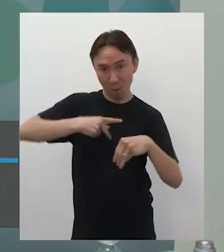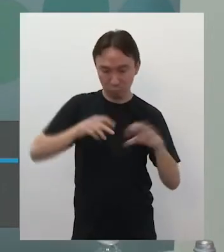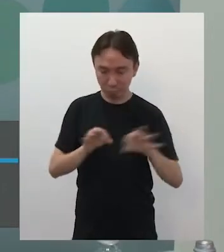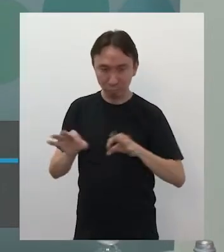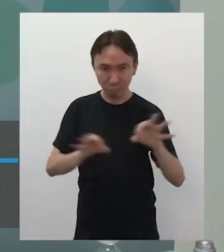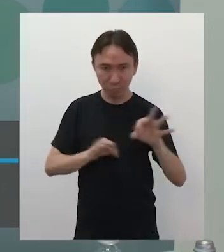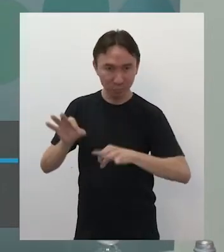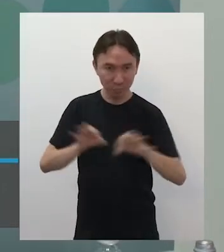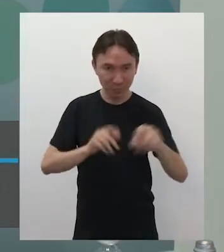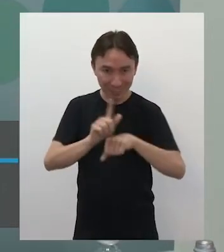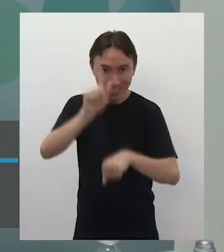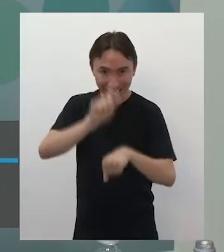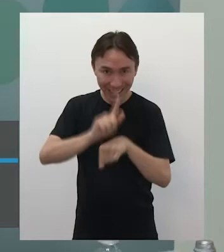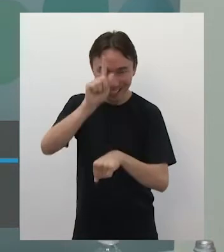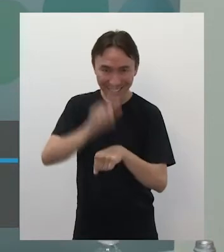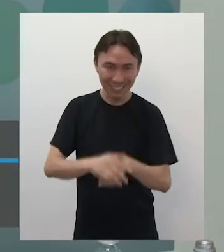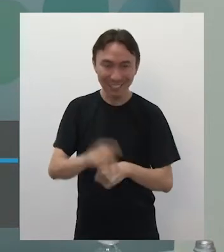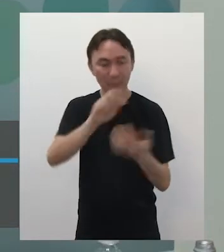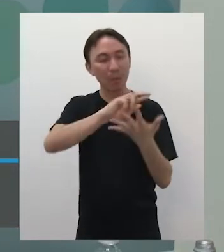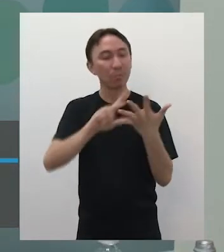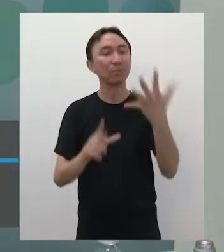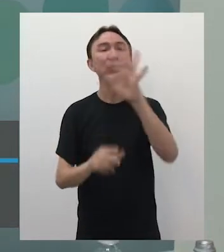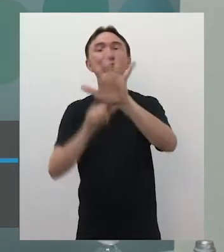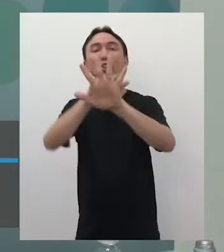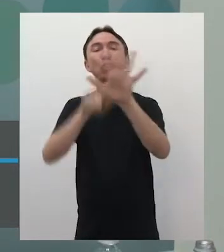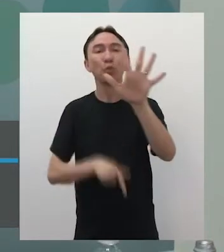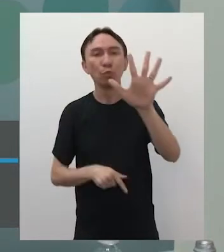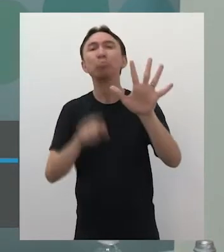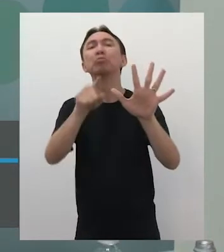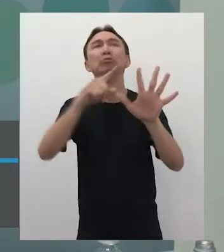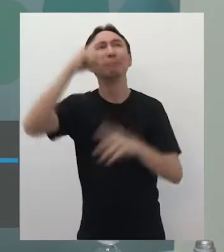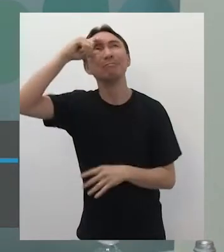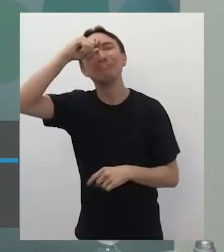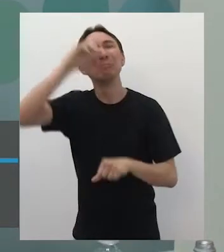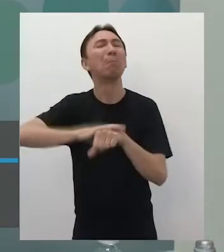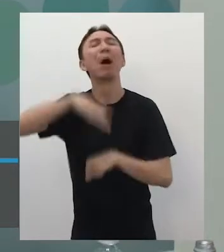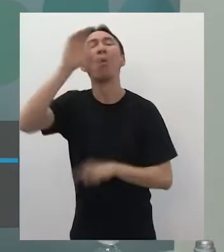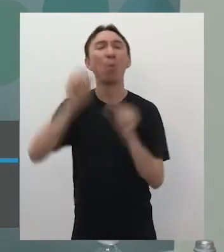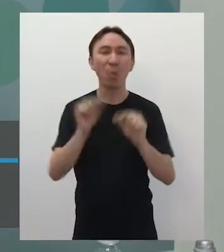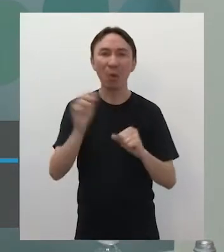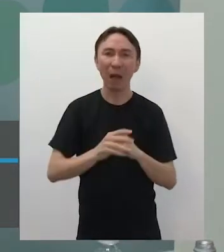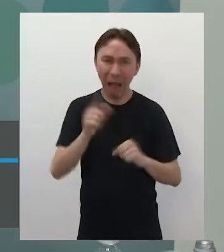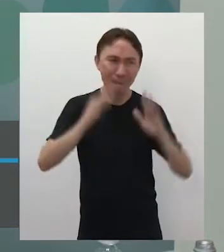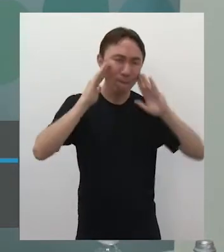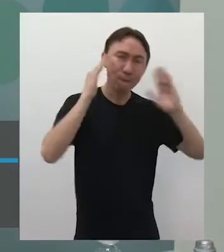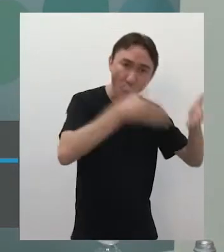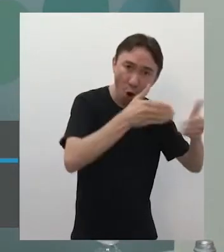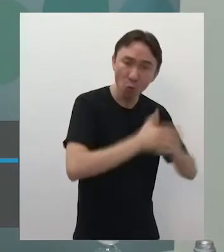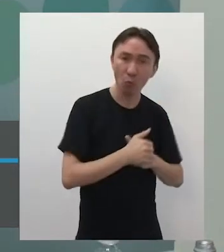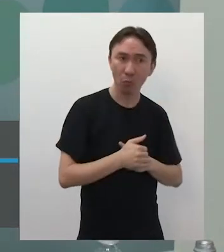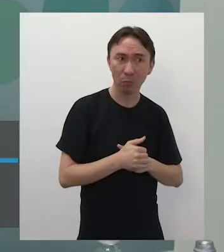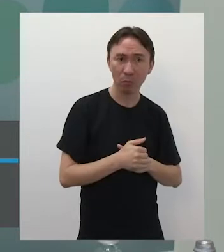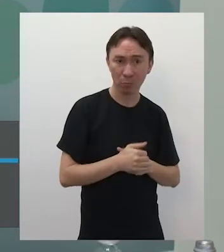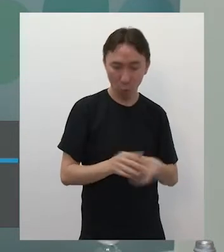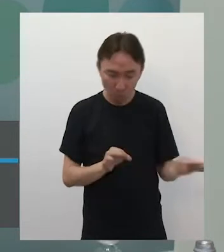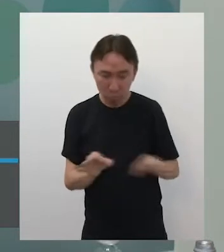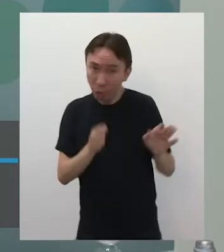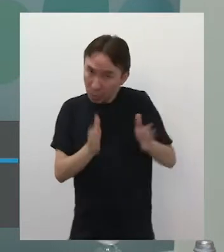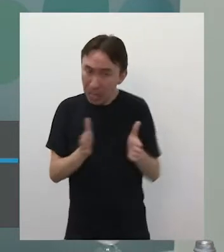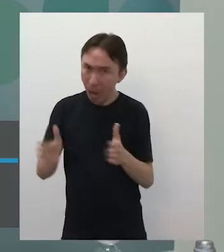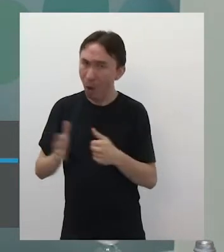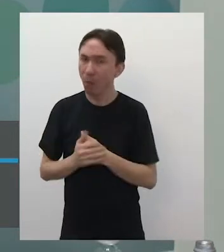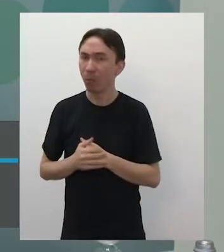muita gente se identificou aí com a mesma dificuldade. E aí me bateu uma curiosidade, viu, Tânia? E aí eu vou fazer uma pergunta aí para quem nos